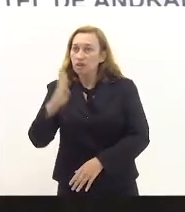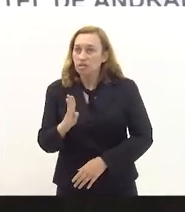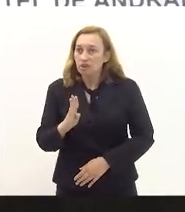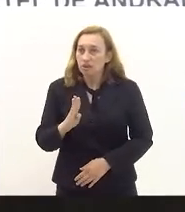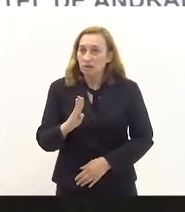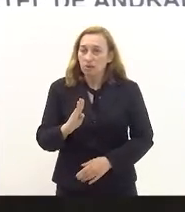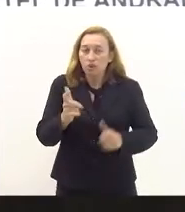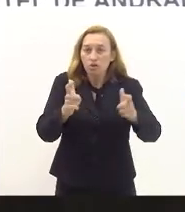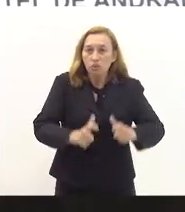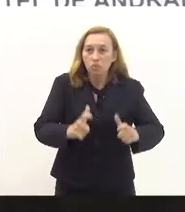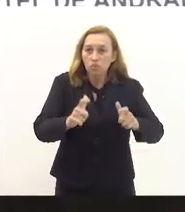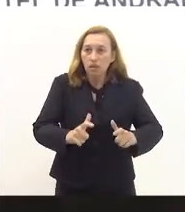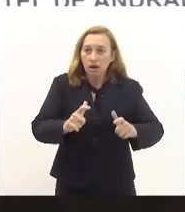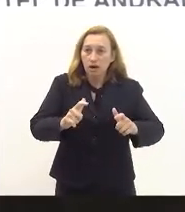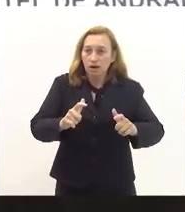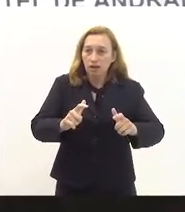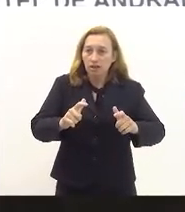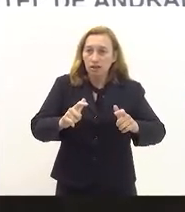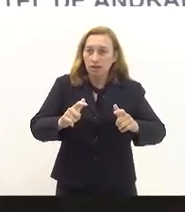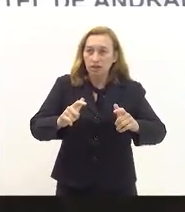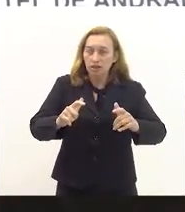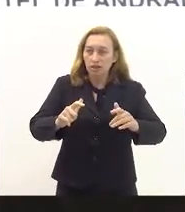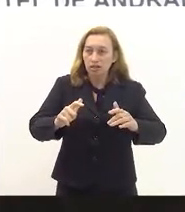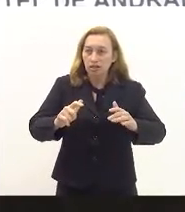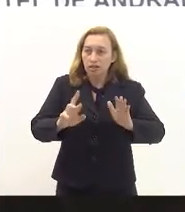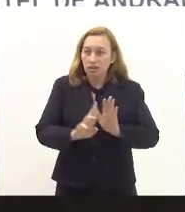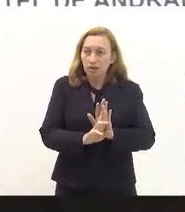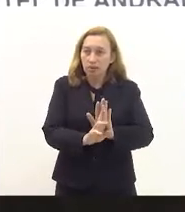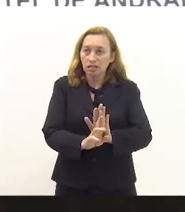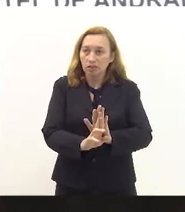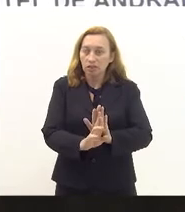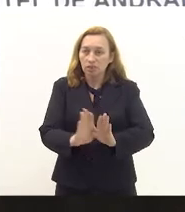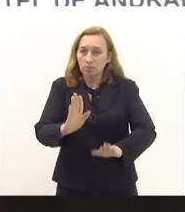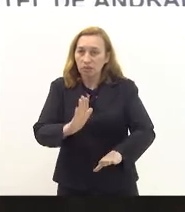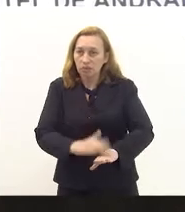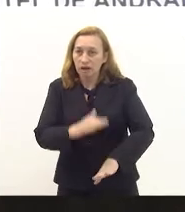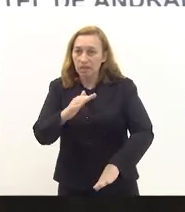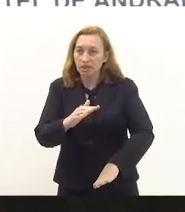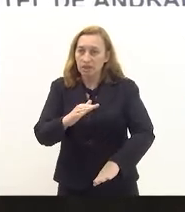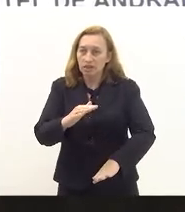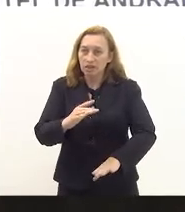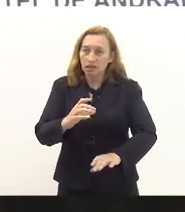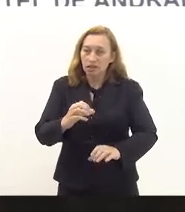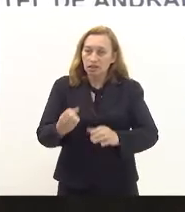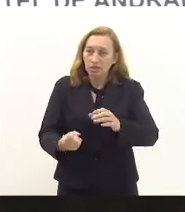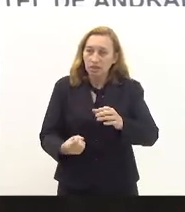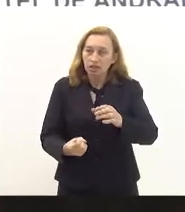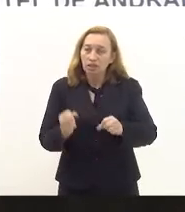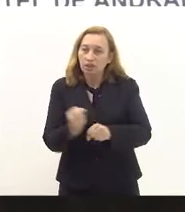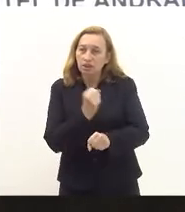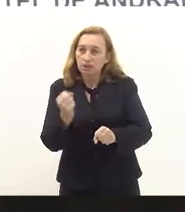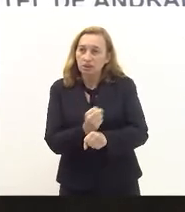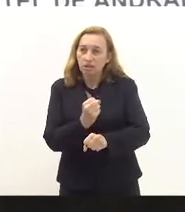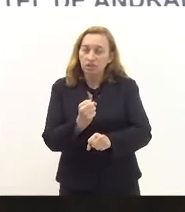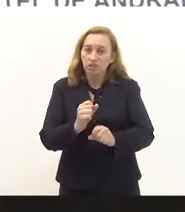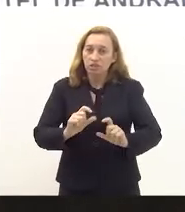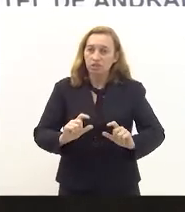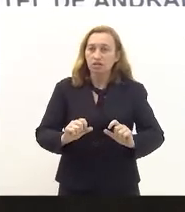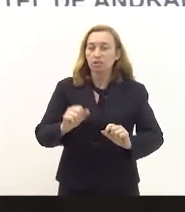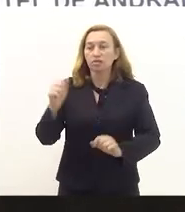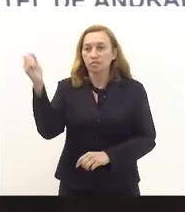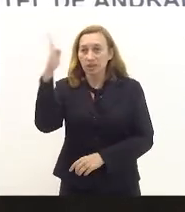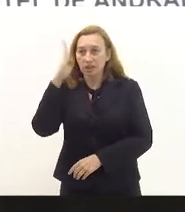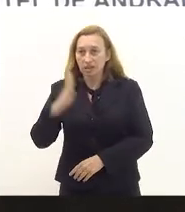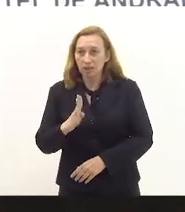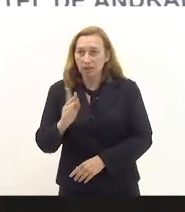em lugar de destaque entre os mais notáveis construtores da nação brasileira.